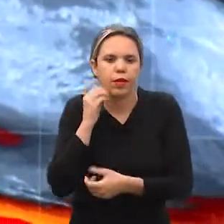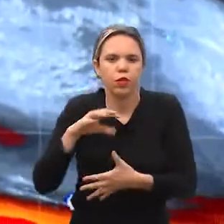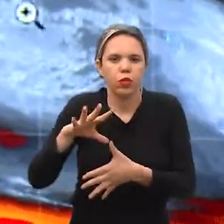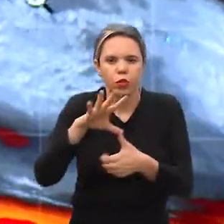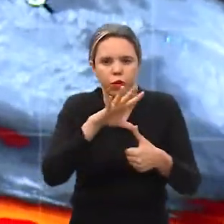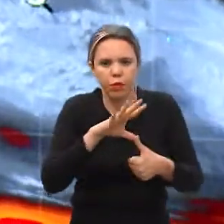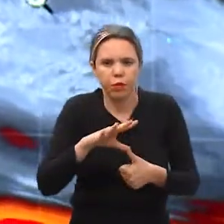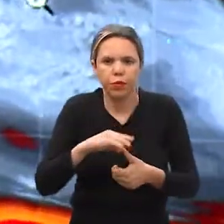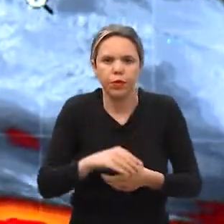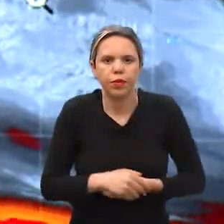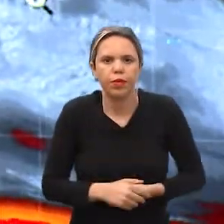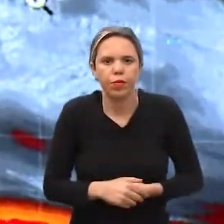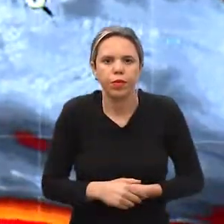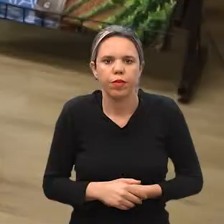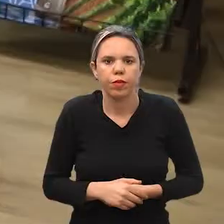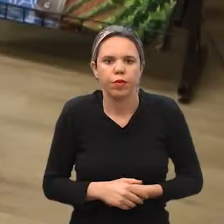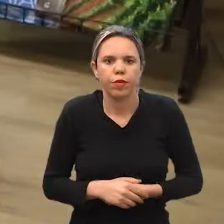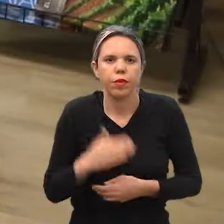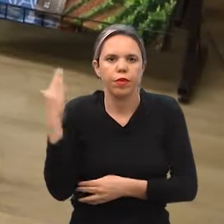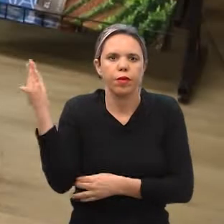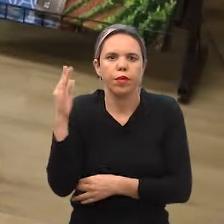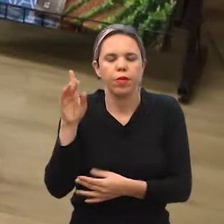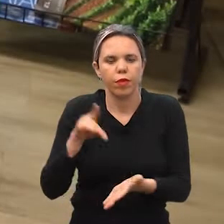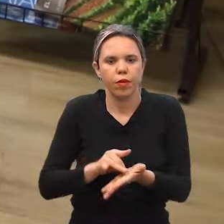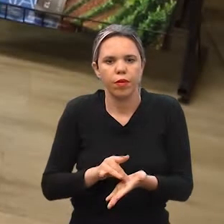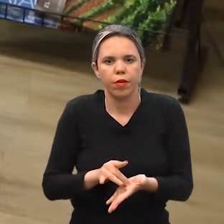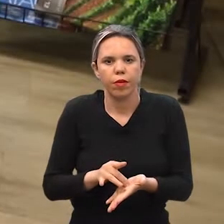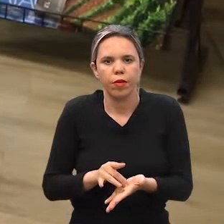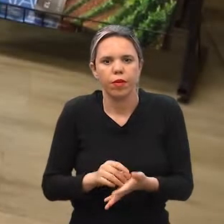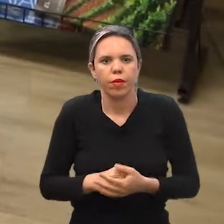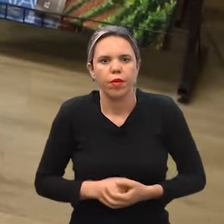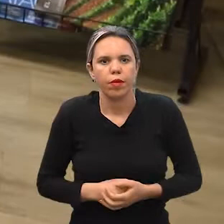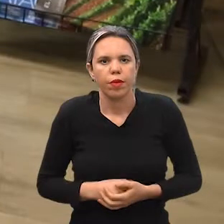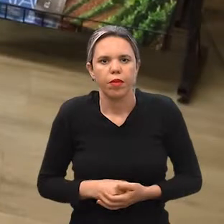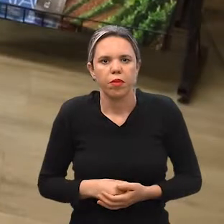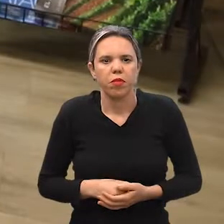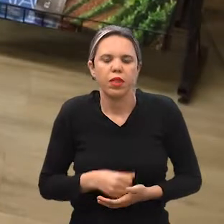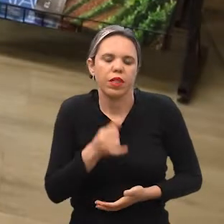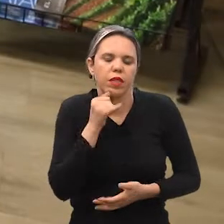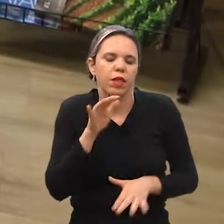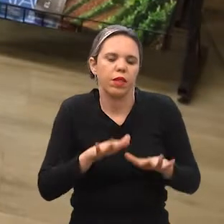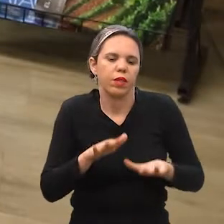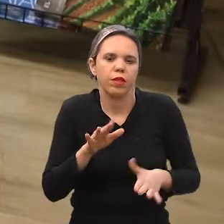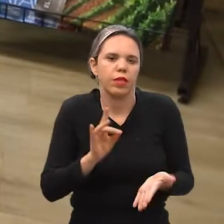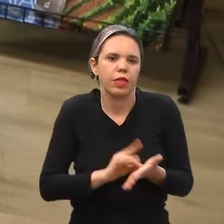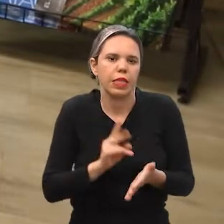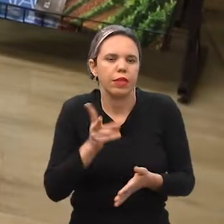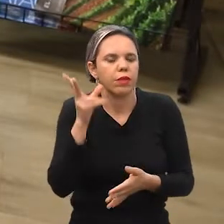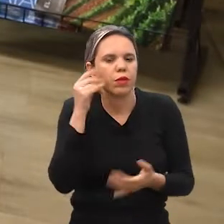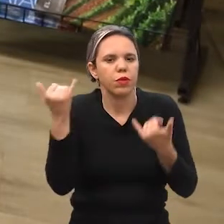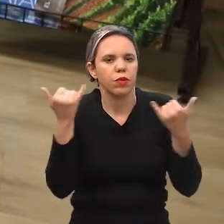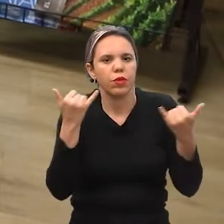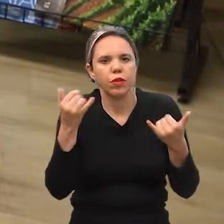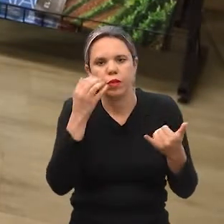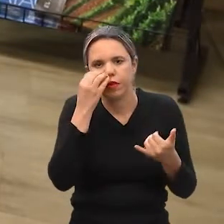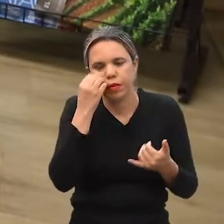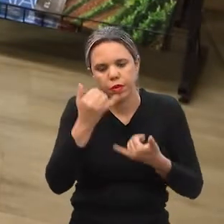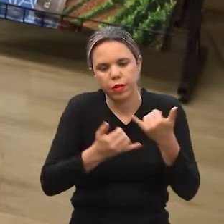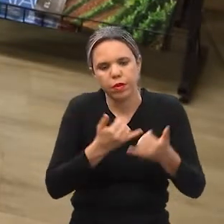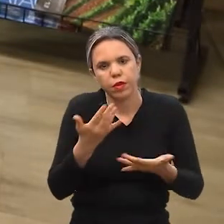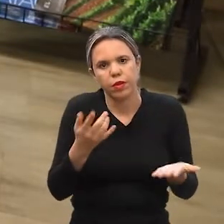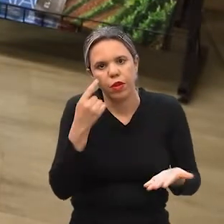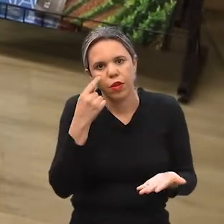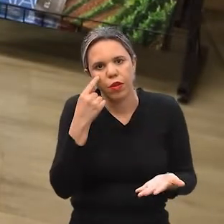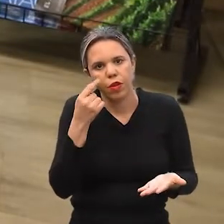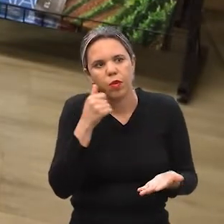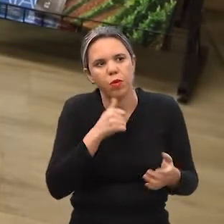do Sul, né? Ô Bruno, a previsão ela é realmente exata? Porque a gente sempre escuta as pessoas falando, brincando, puxa vida,